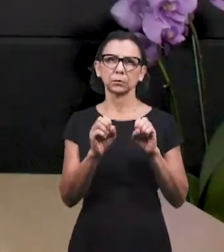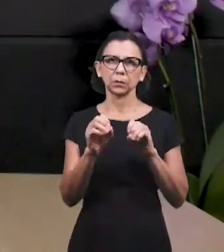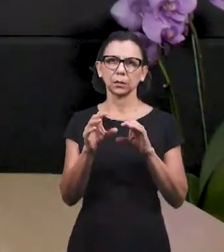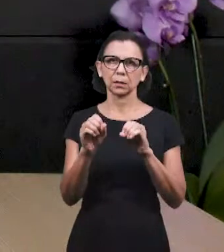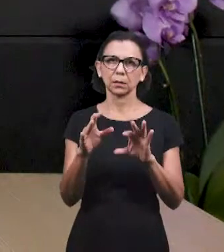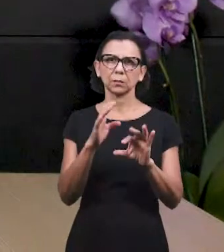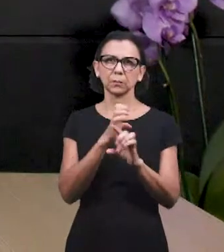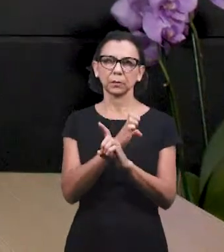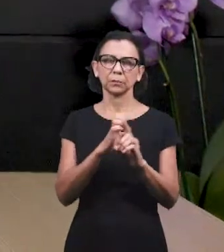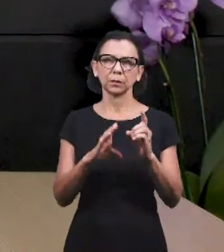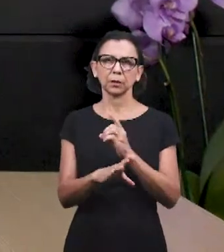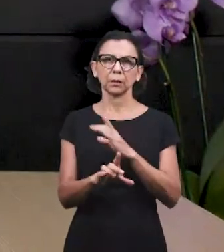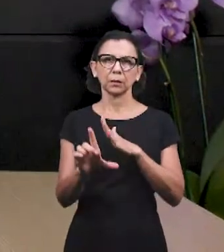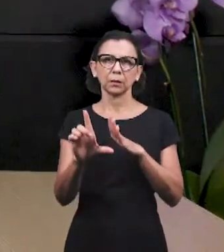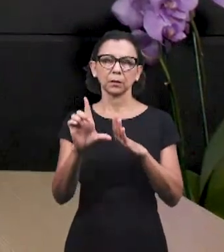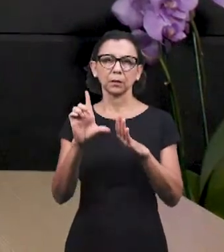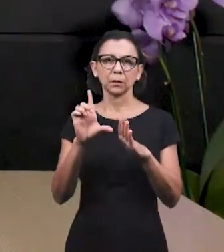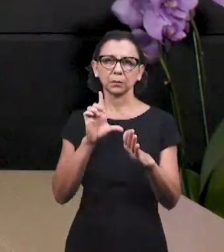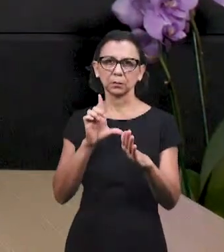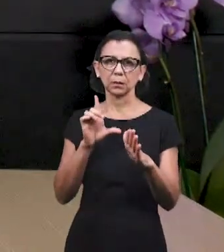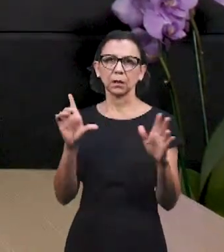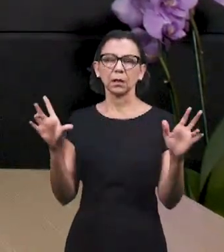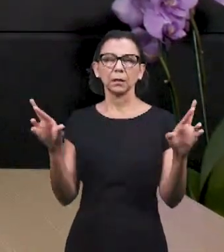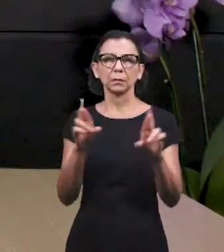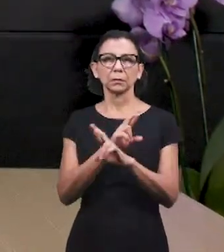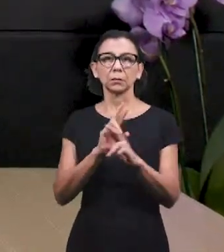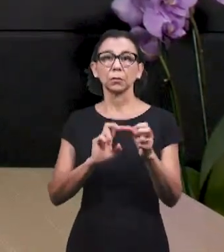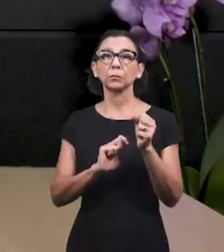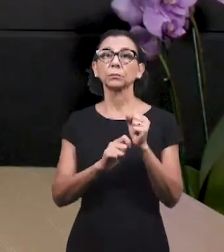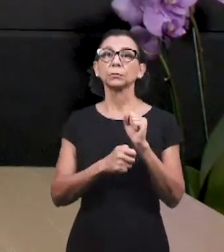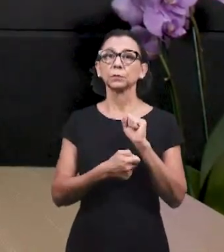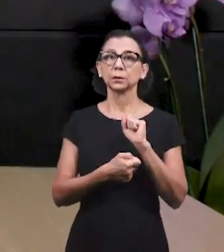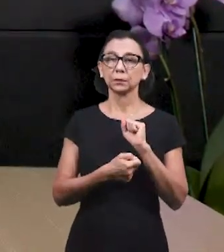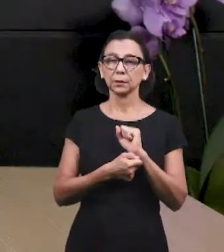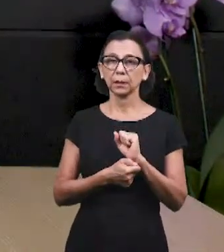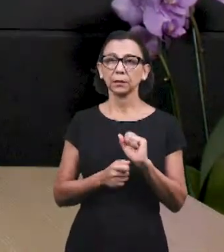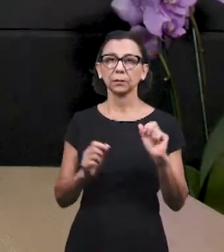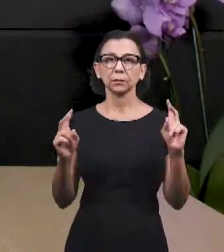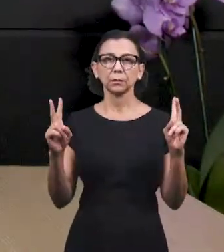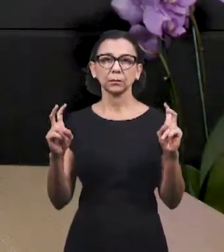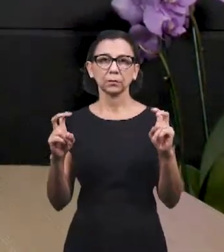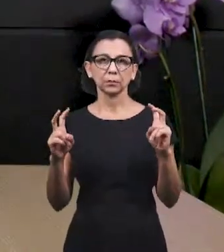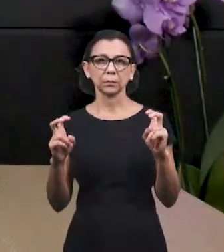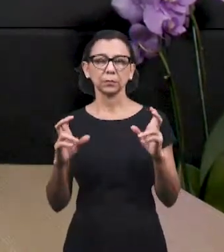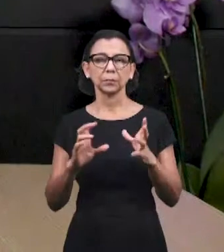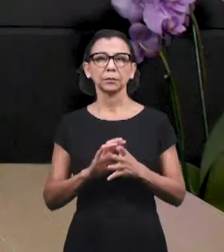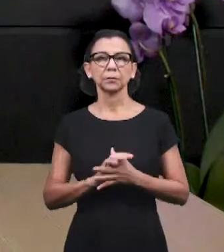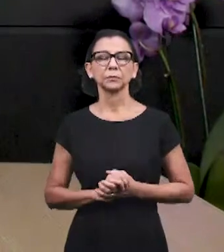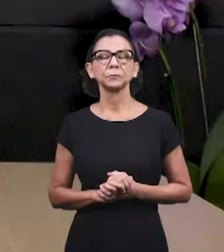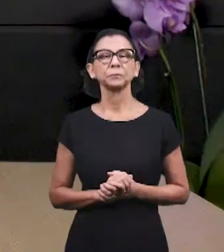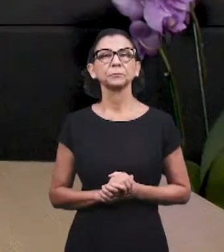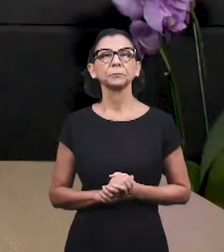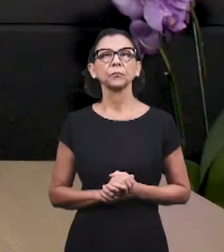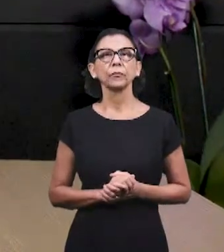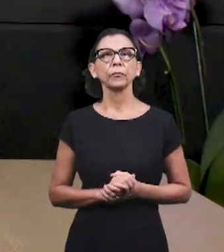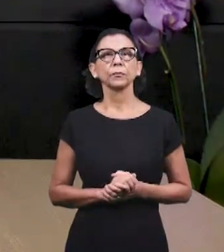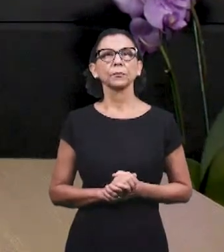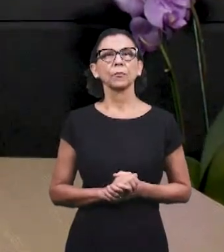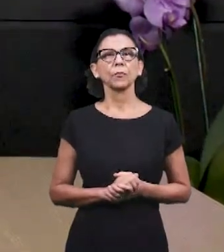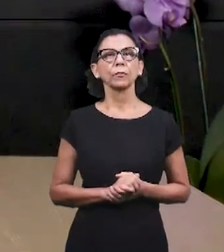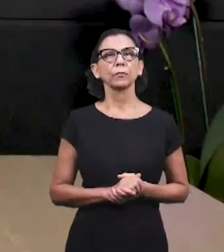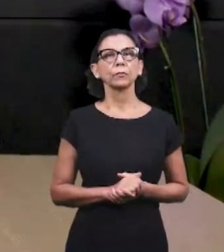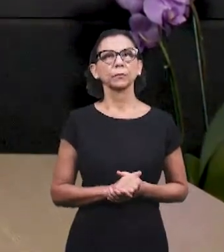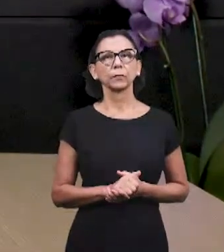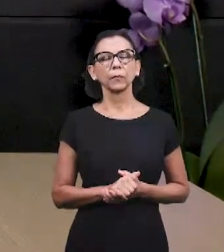Bíblica anterior, relacionada ao mistério, ao tema da Escola Bíblica anterior, que era o mistério. E